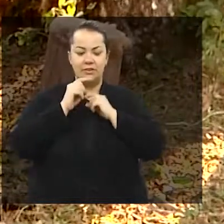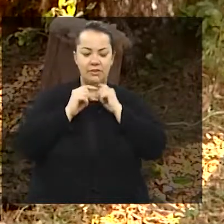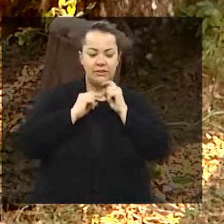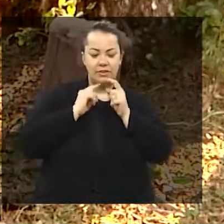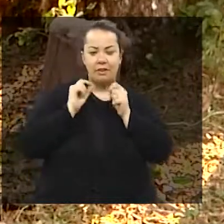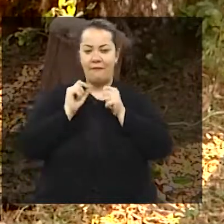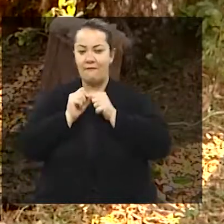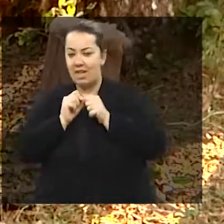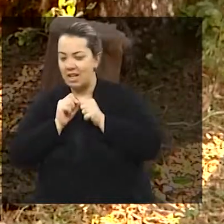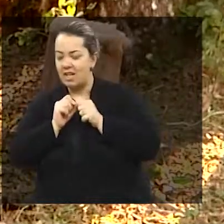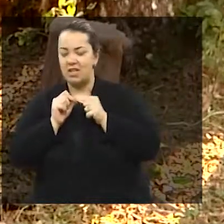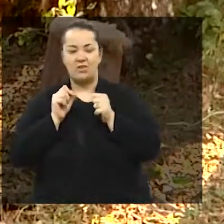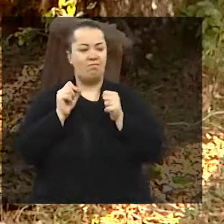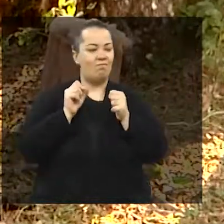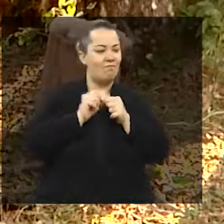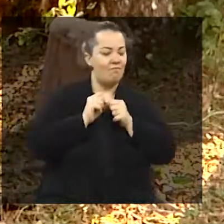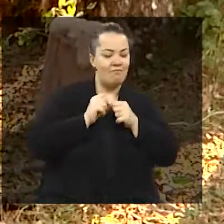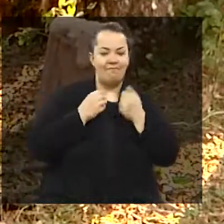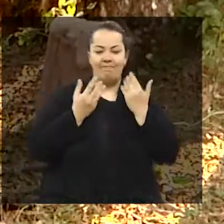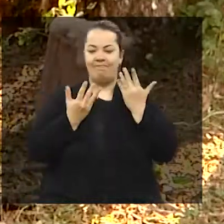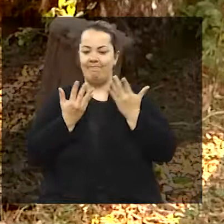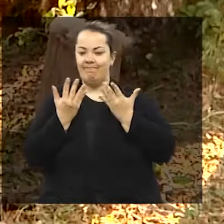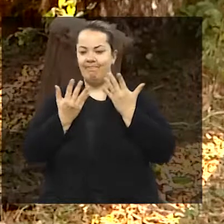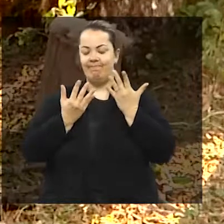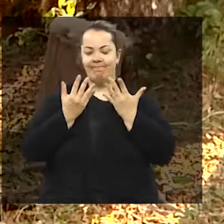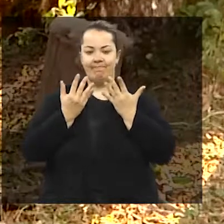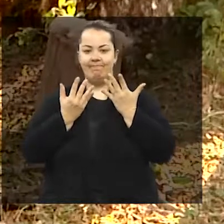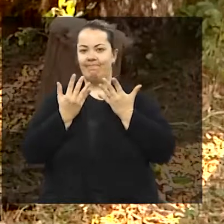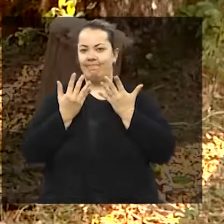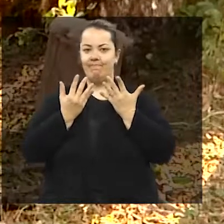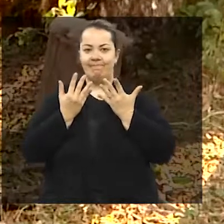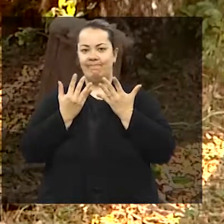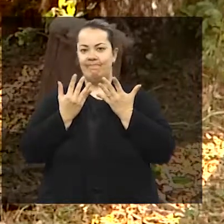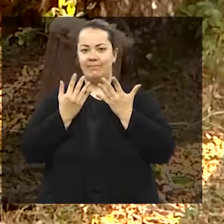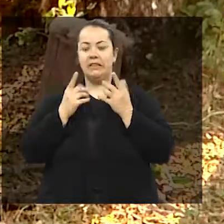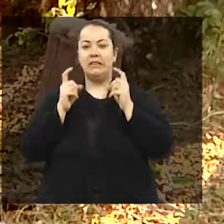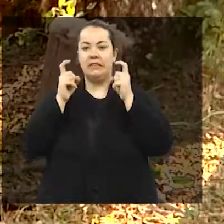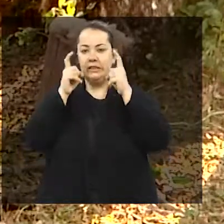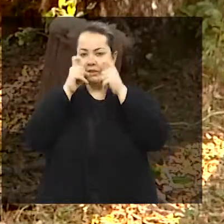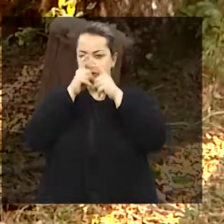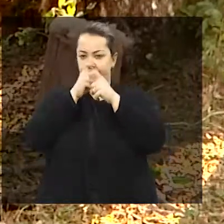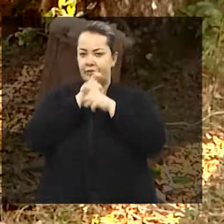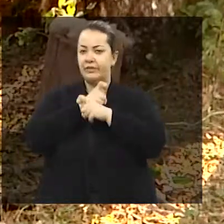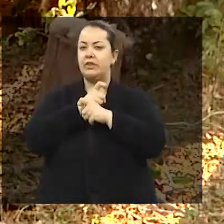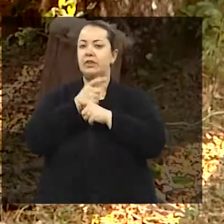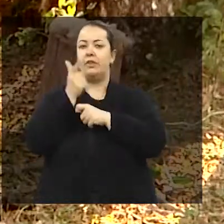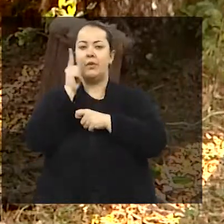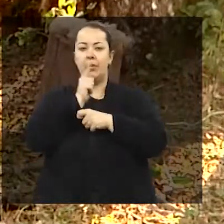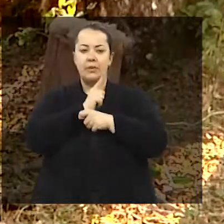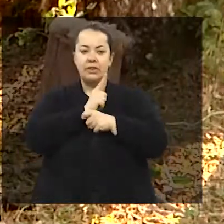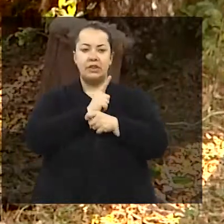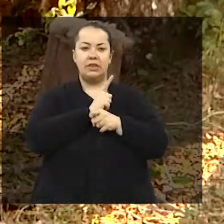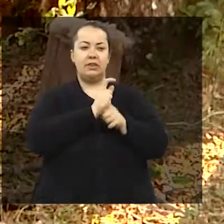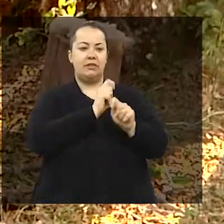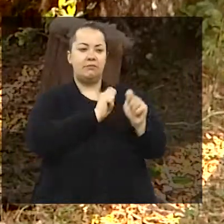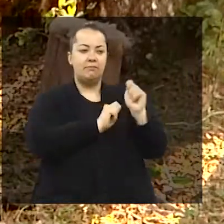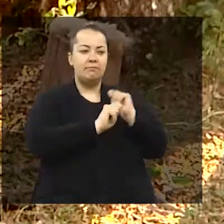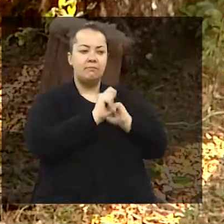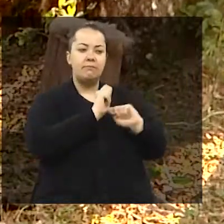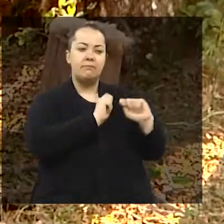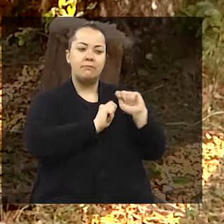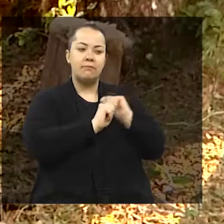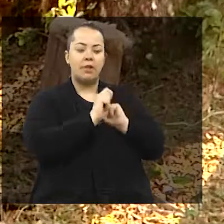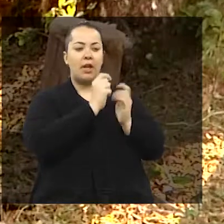houve a administração que estava muito junto à 19ª naquele momento